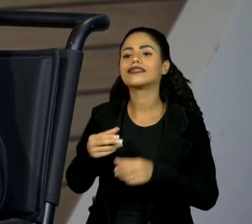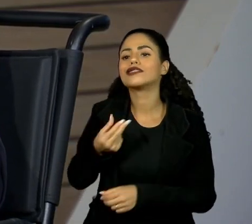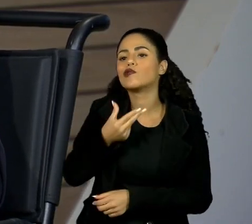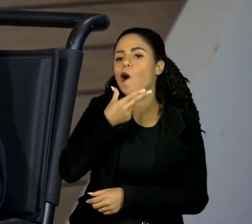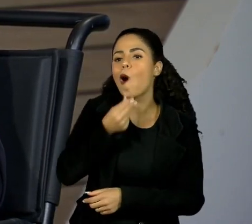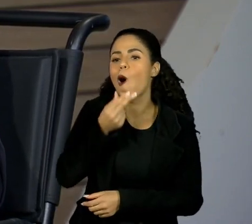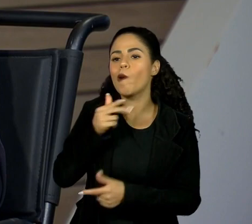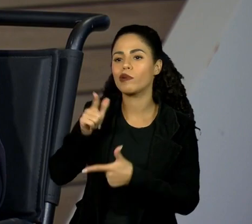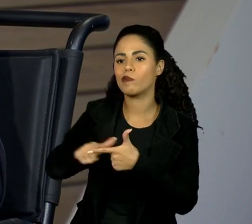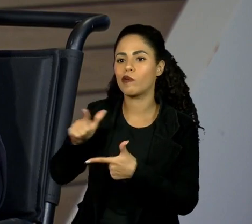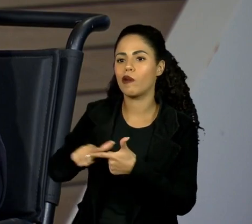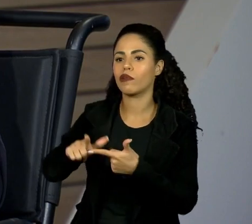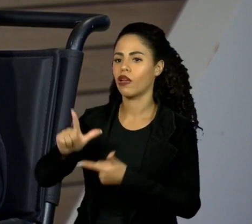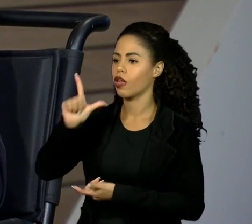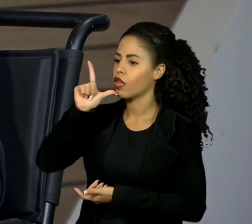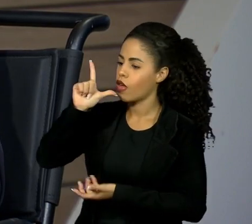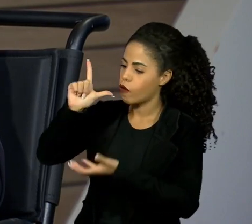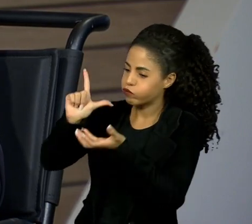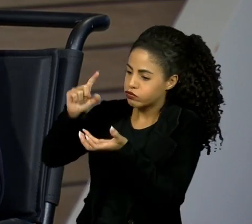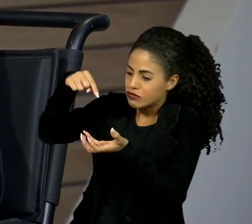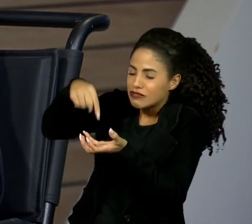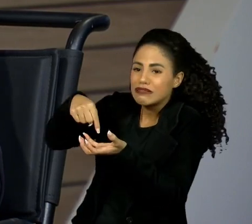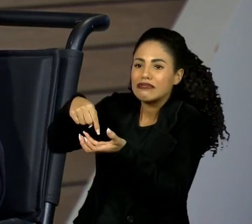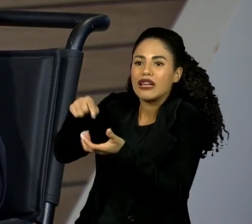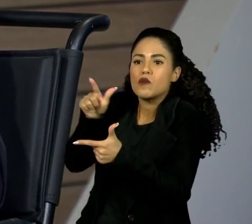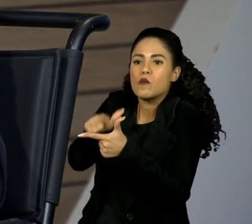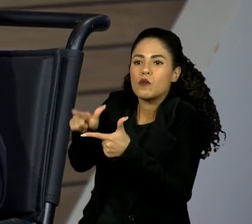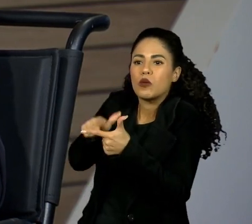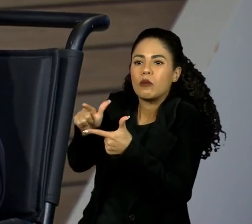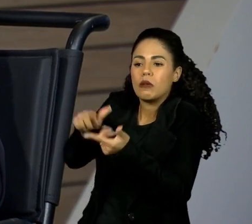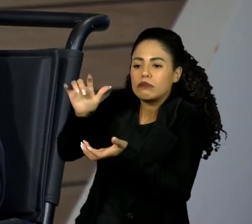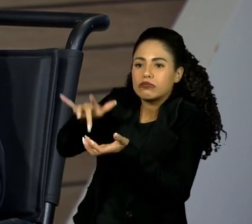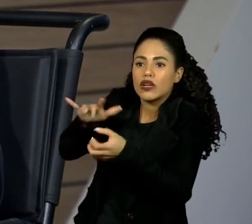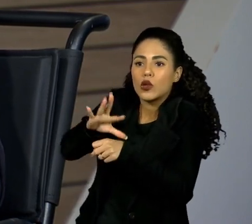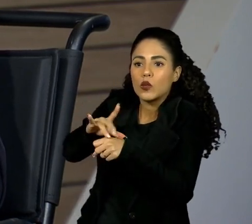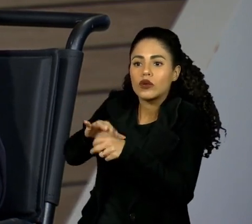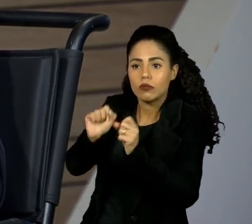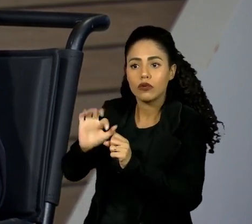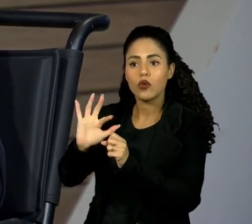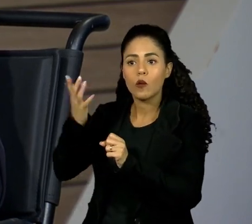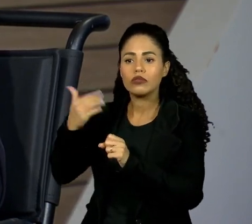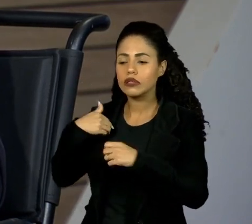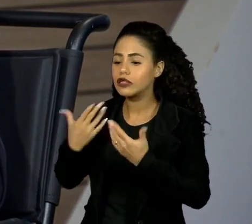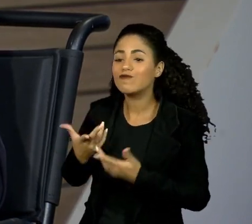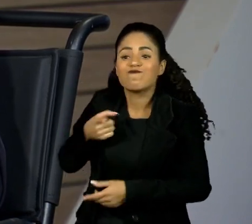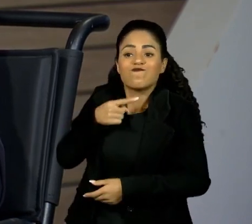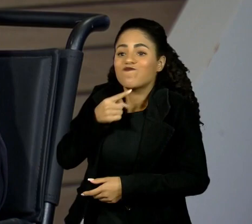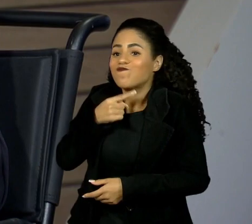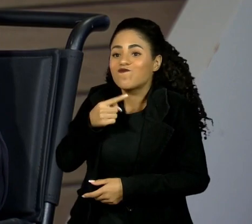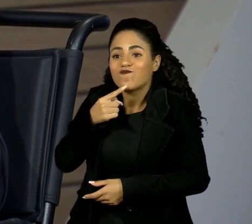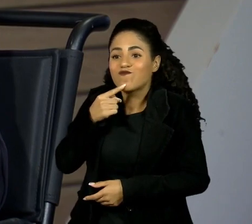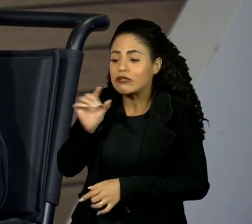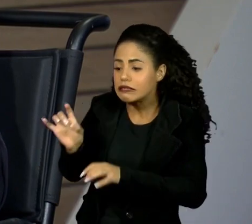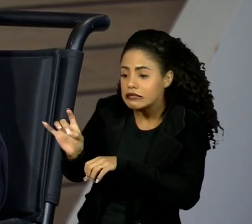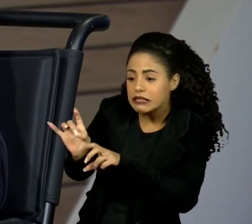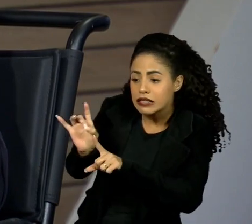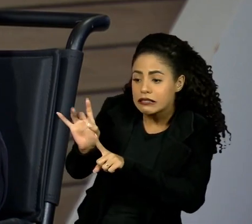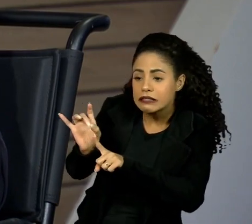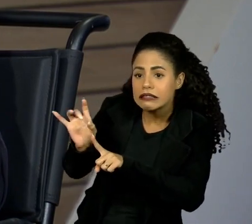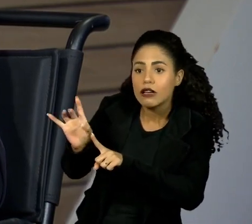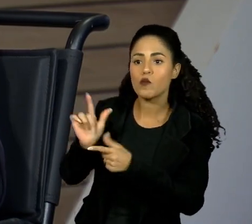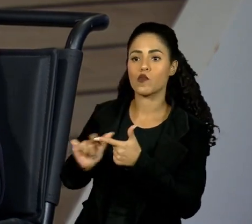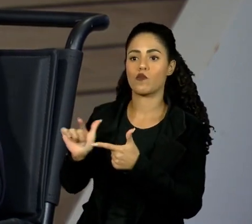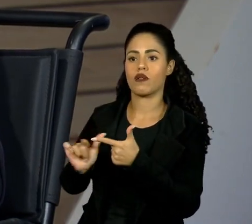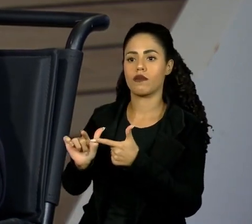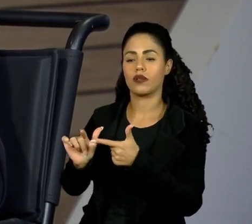final aumenta a temperatura e isso leva a um estresse oxidativo e prejuízo da produção de espermatozoides. Isso tem tratamento cirúrgico.